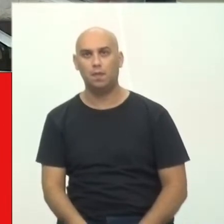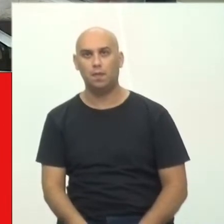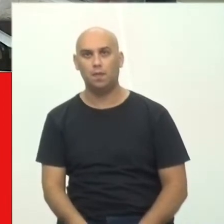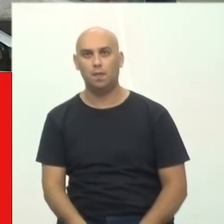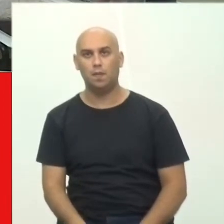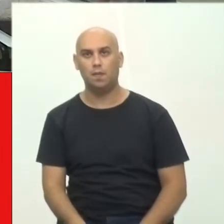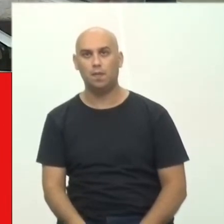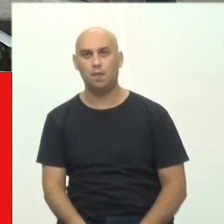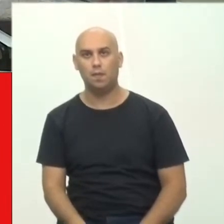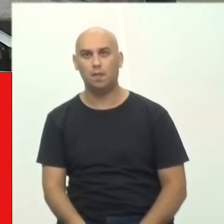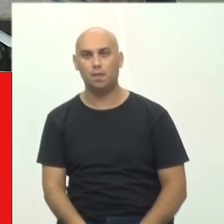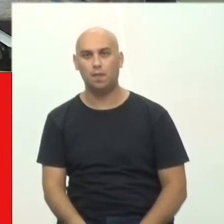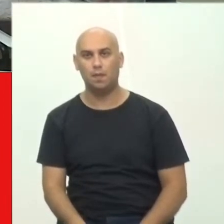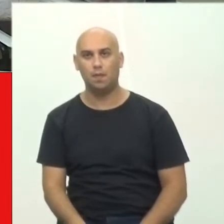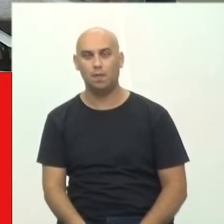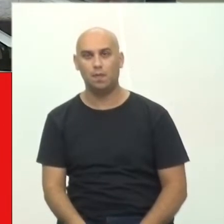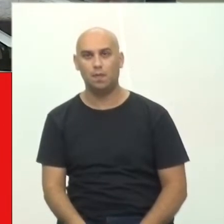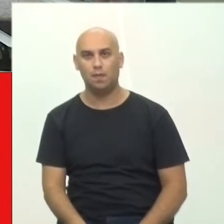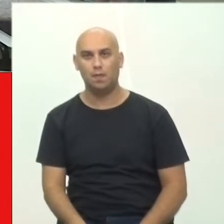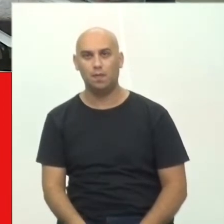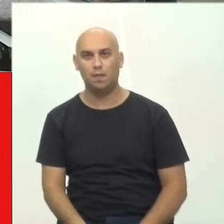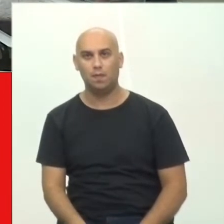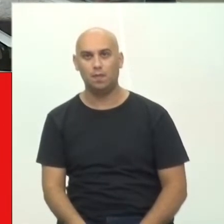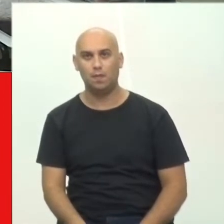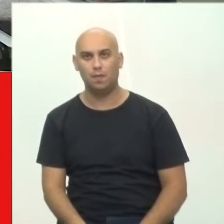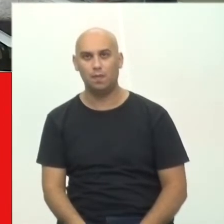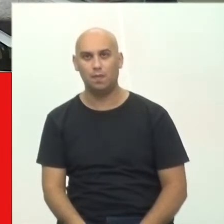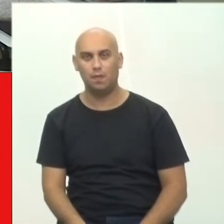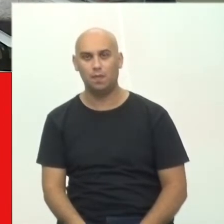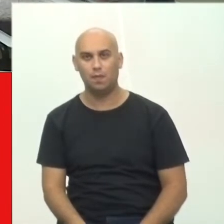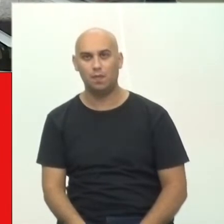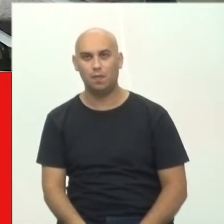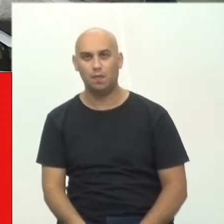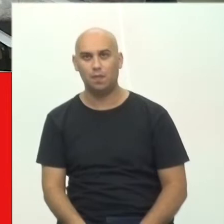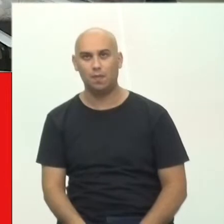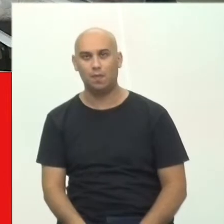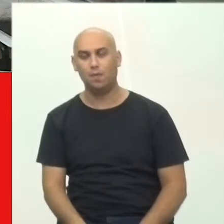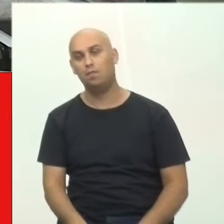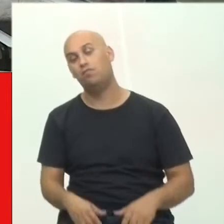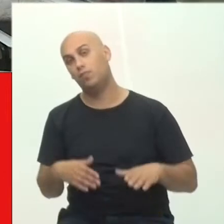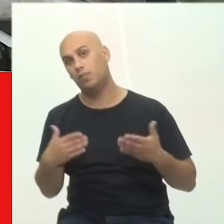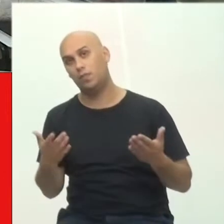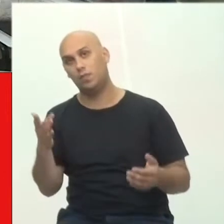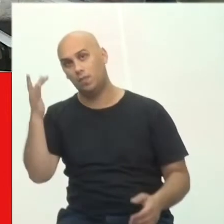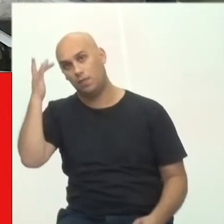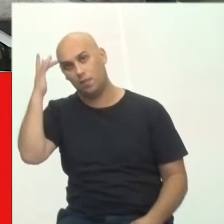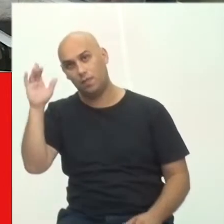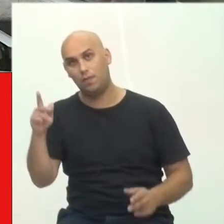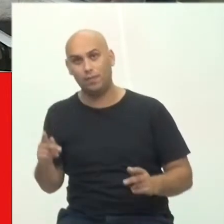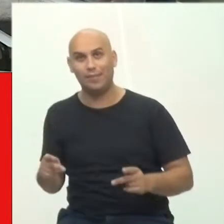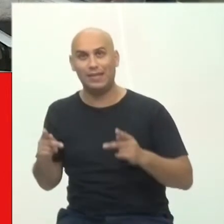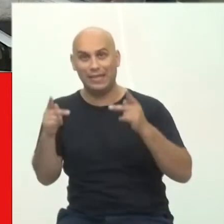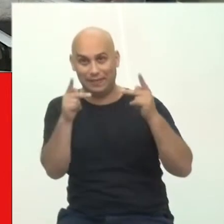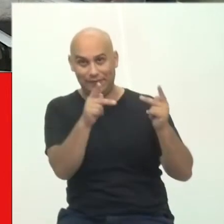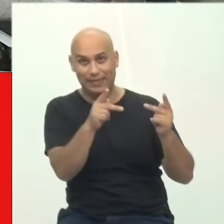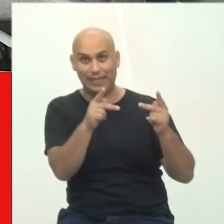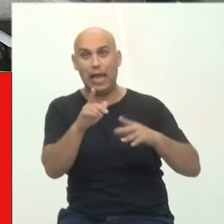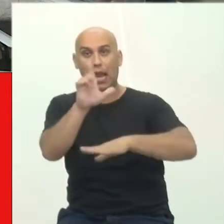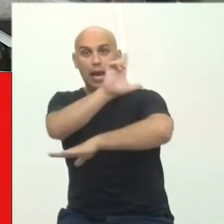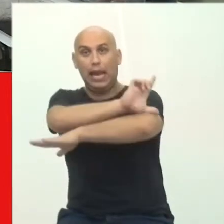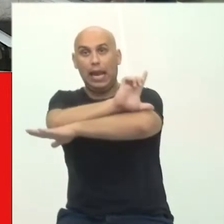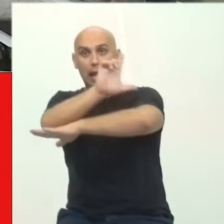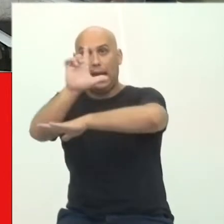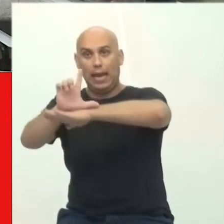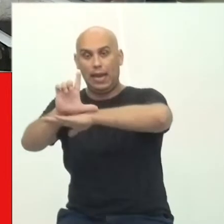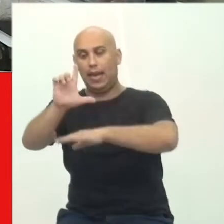Mas pô, fica legal, né? Fica. Eu não sei se vocês chegaram a visitar Lages também. Não. Lages, aqui